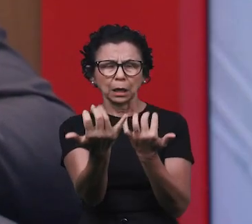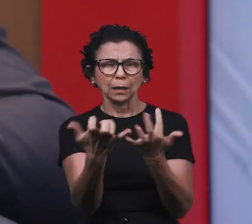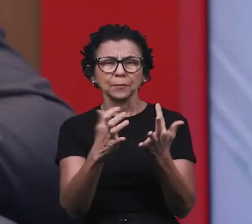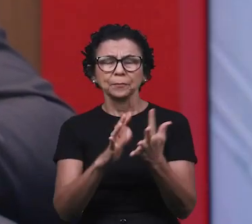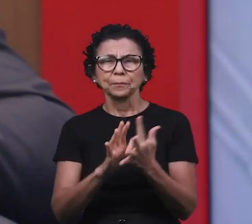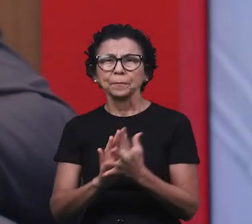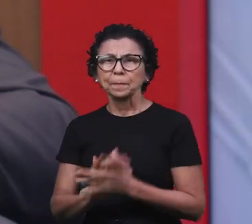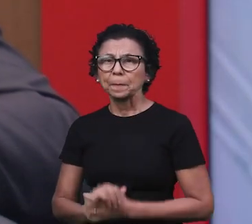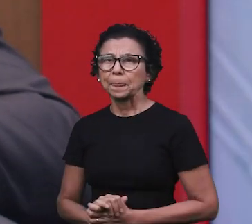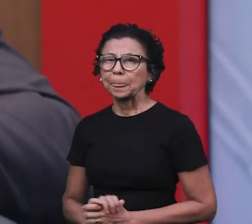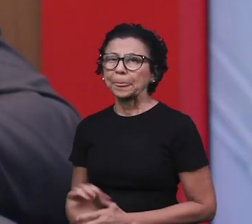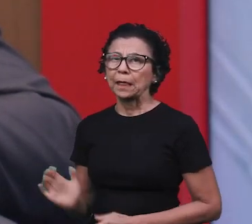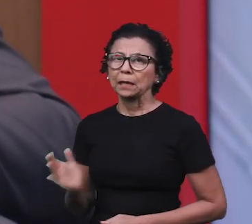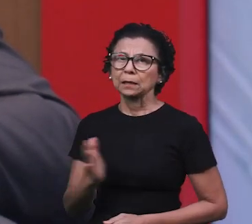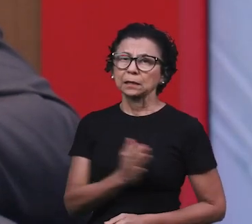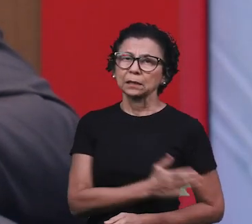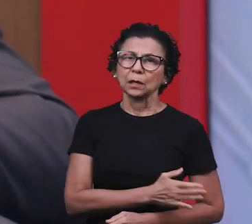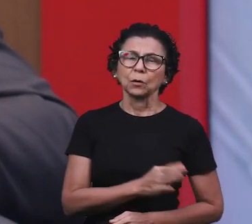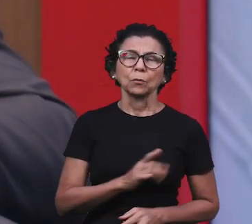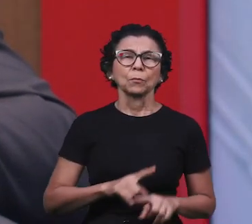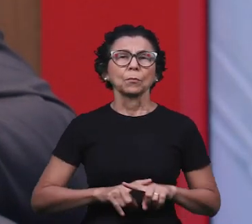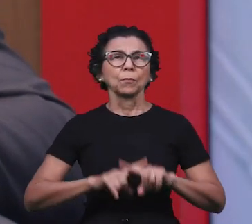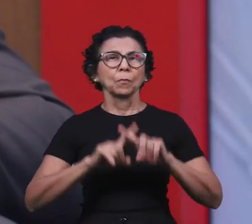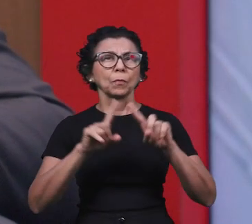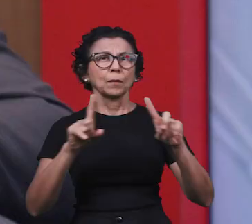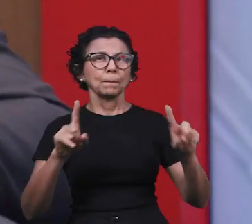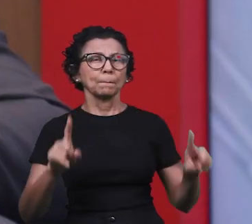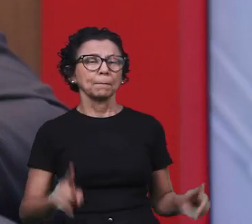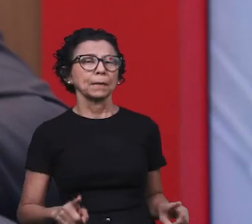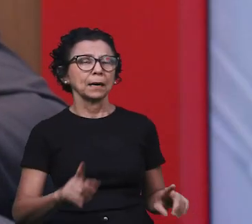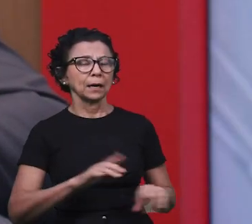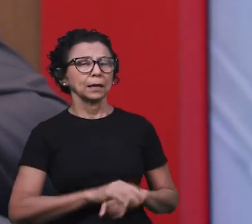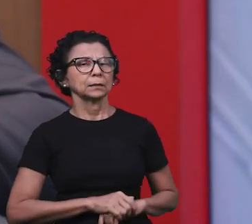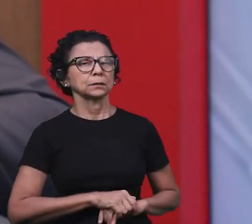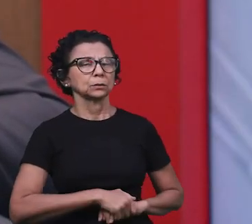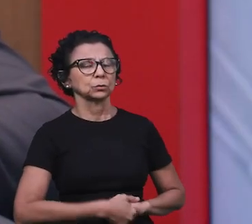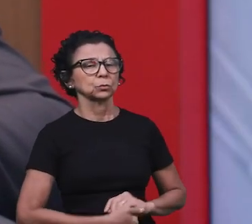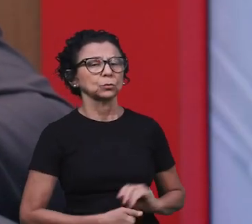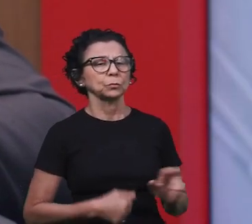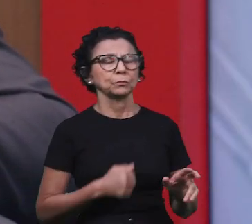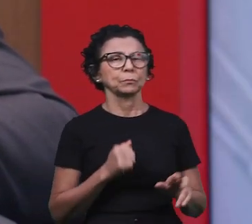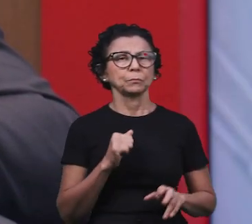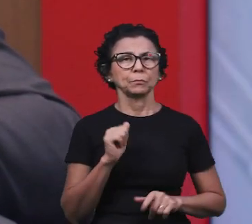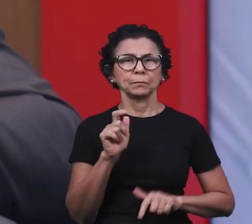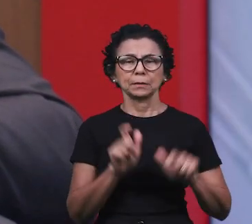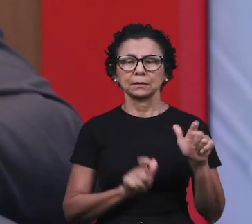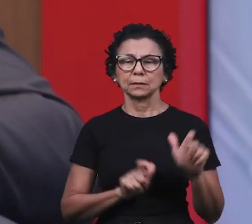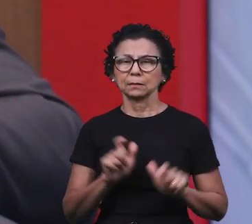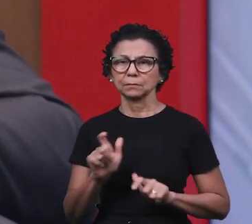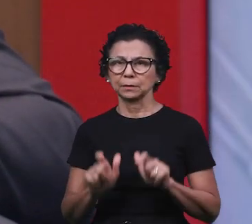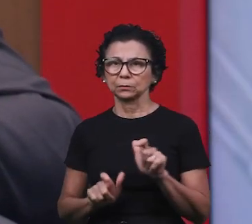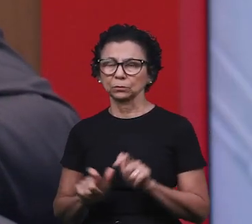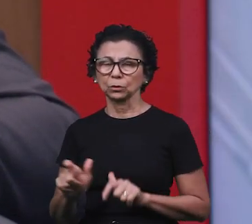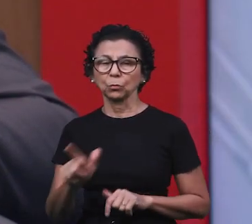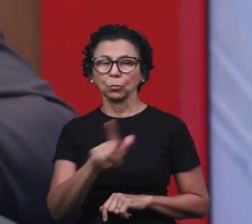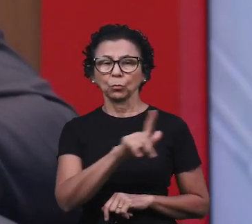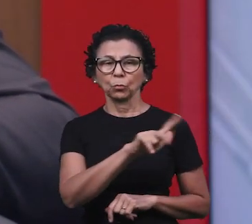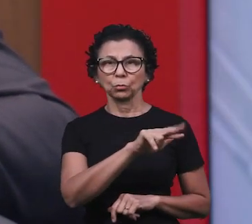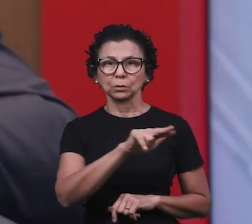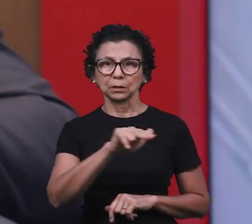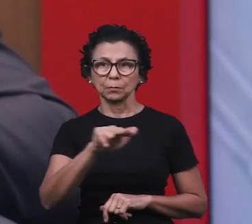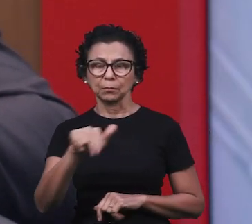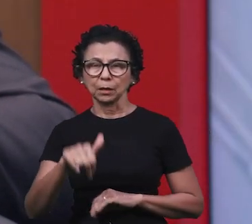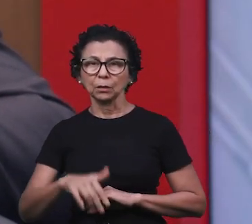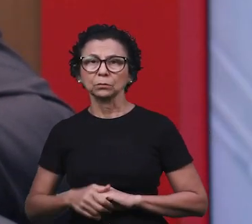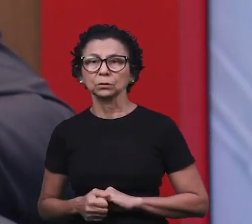eles compraram um pedacinho do céu, porque eles pagam um carnê da igreja X, porque eles são contribuintes, são